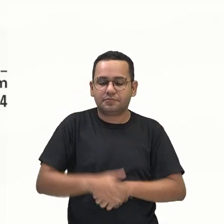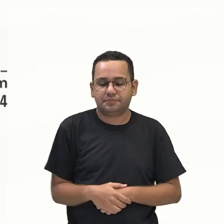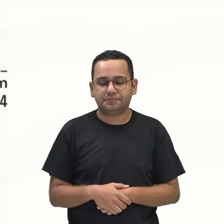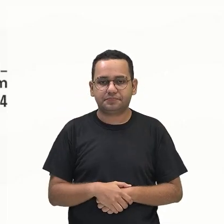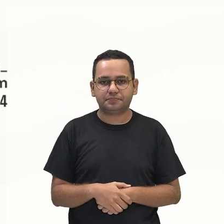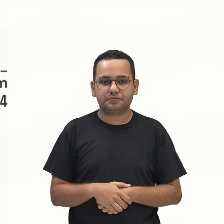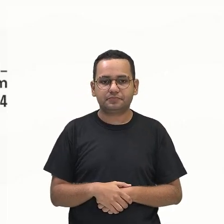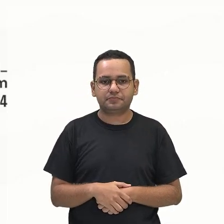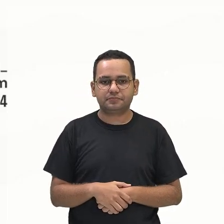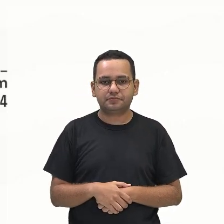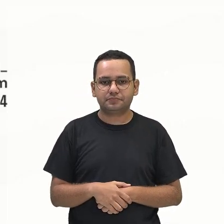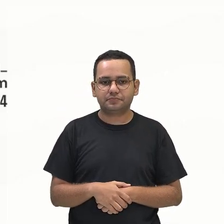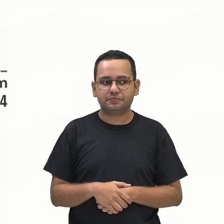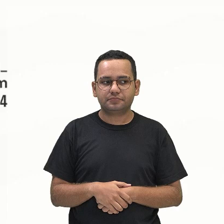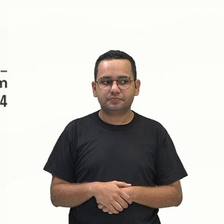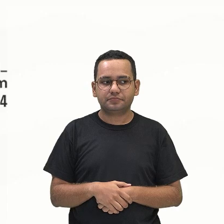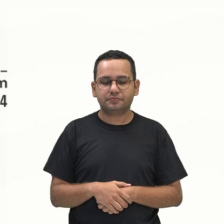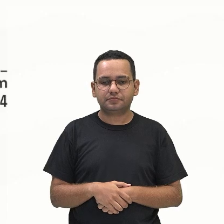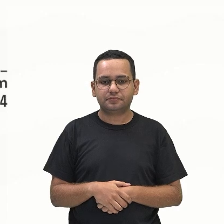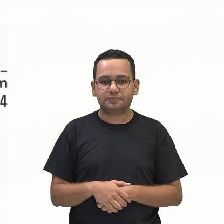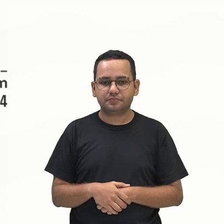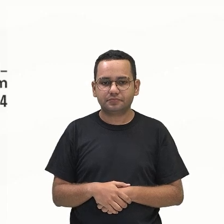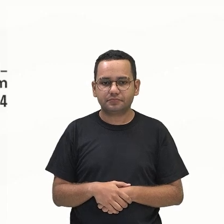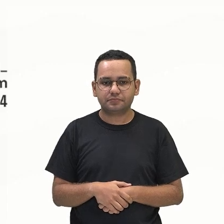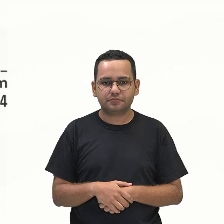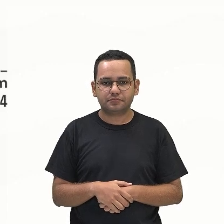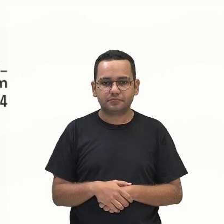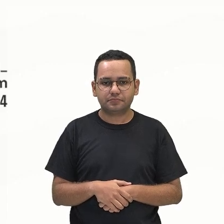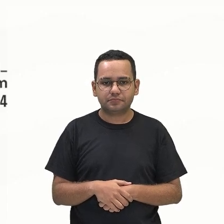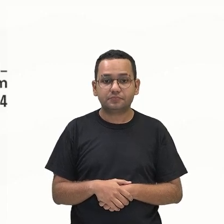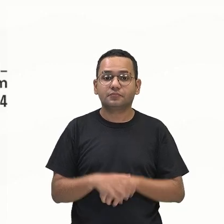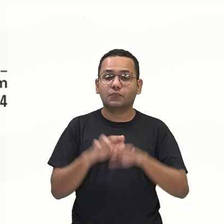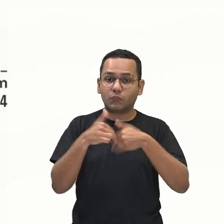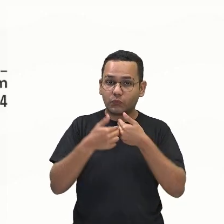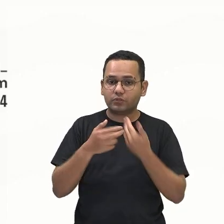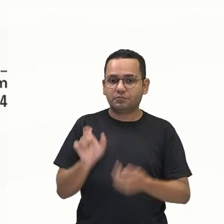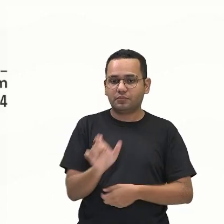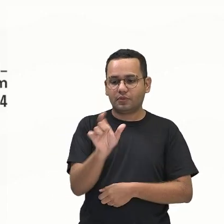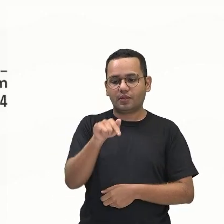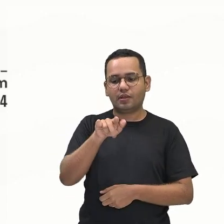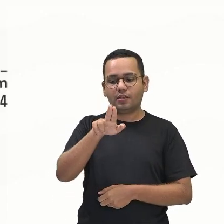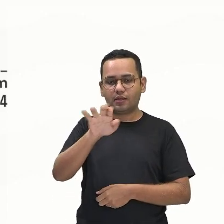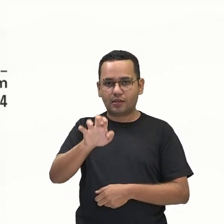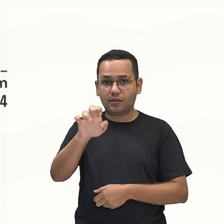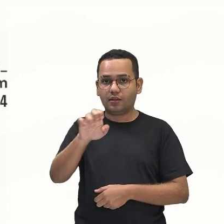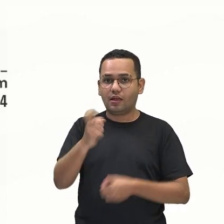para o que aqui. Outra vez, o que está retomando a expressão